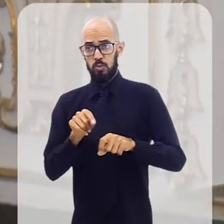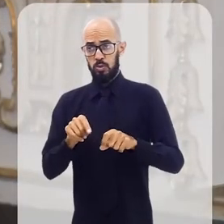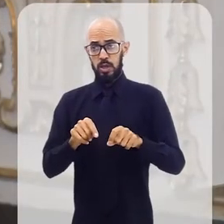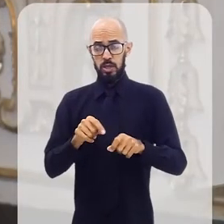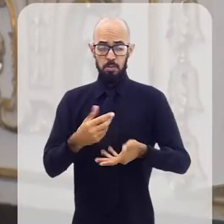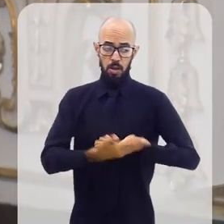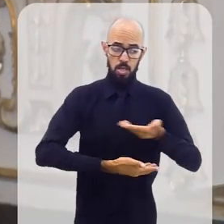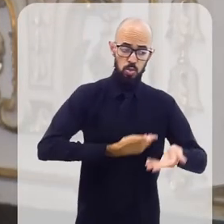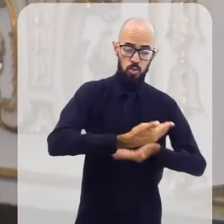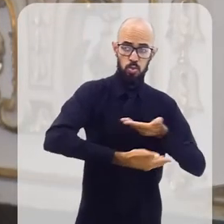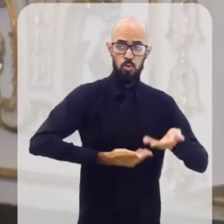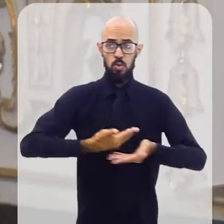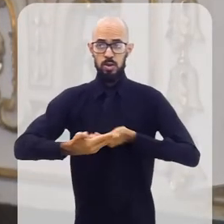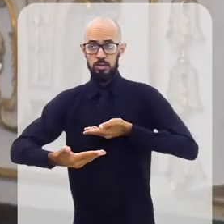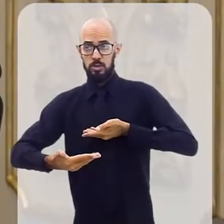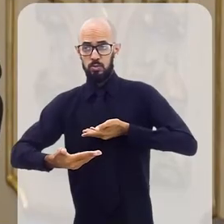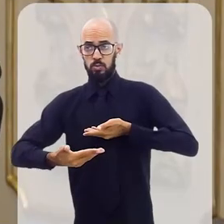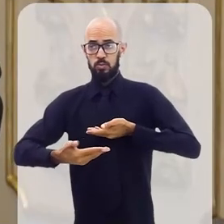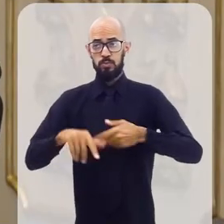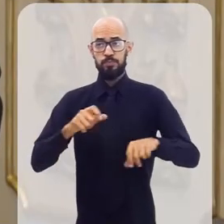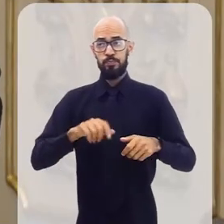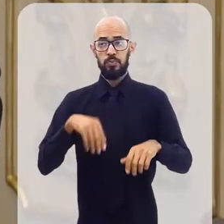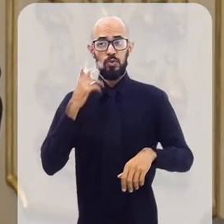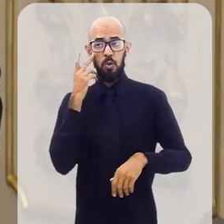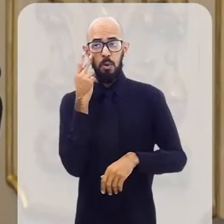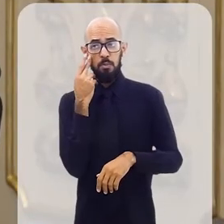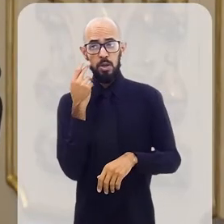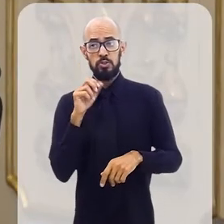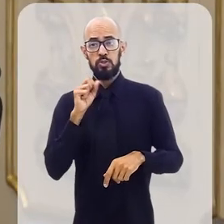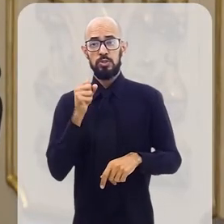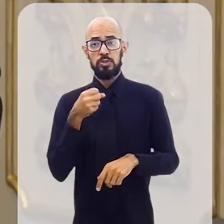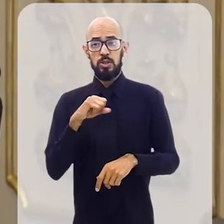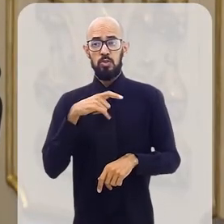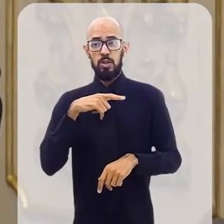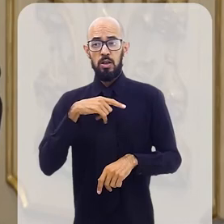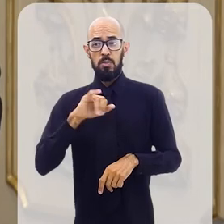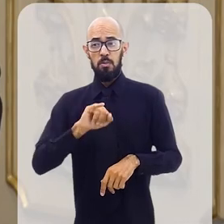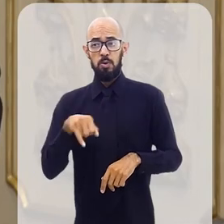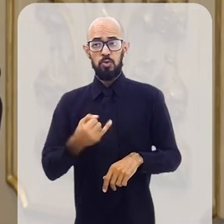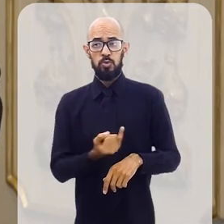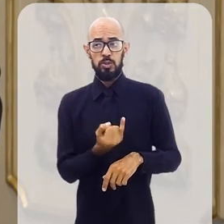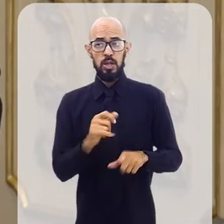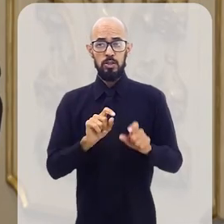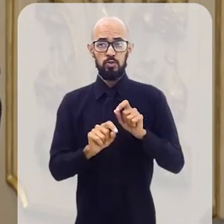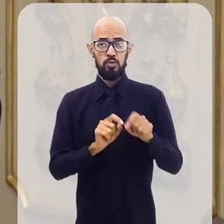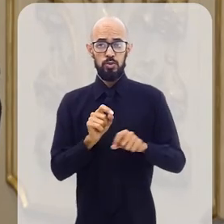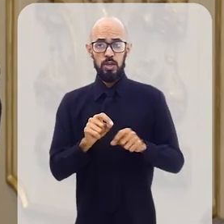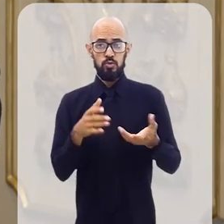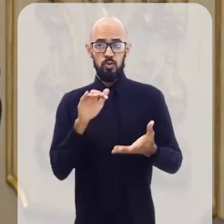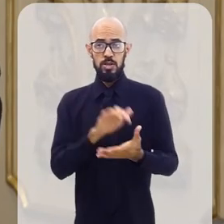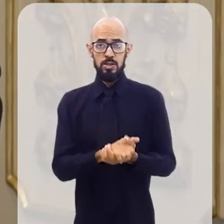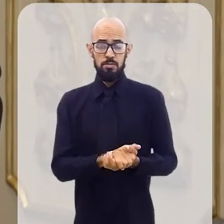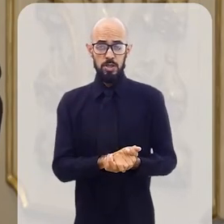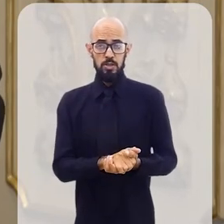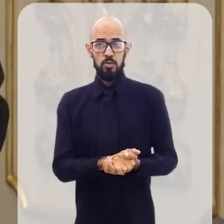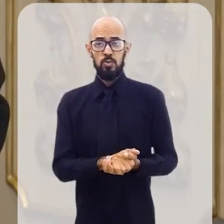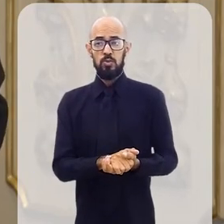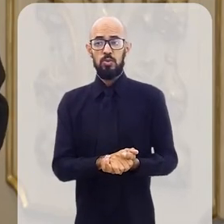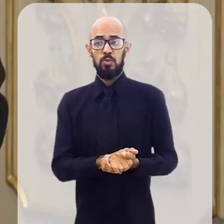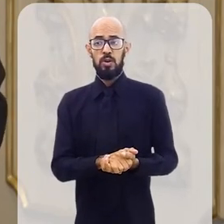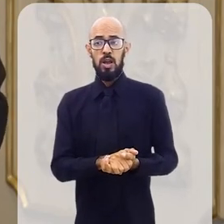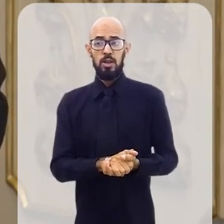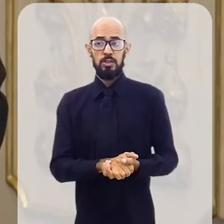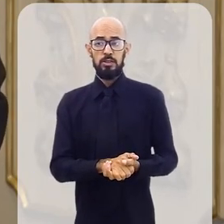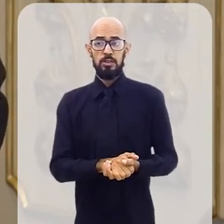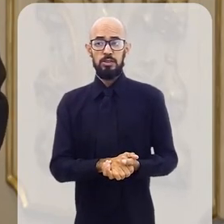é um que se doa ao outro é geralmente quando eu tenho oportunidade oficiarão um casamento